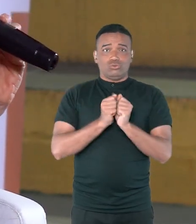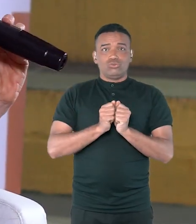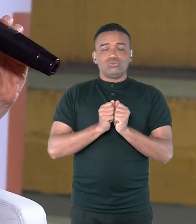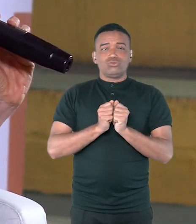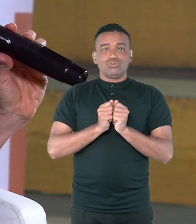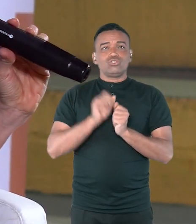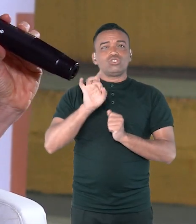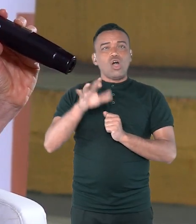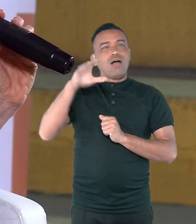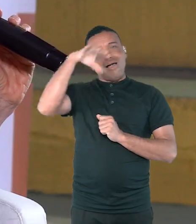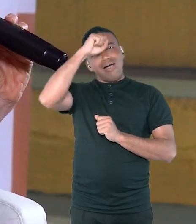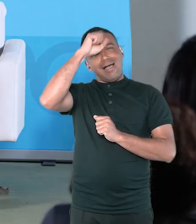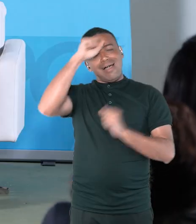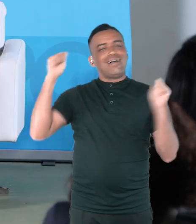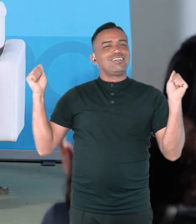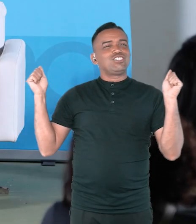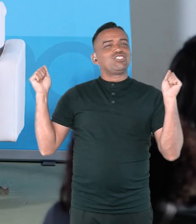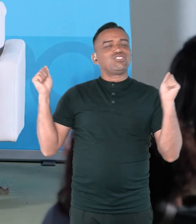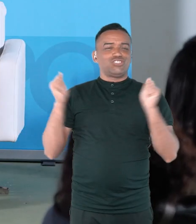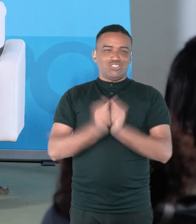só sabemos juntos.